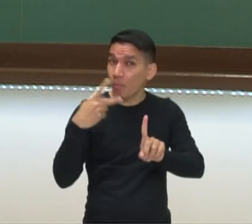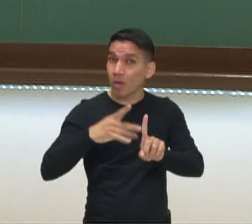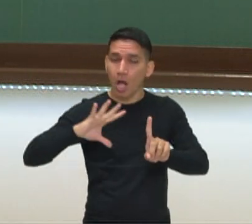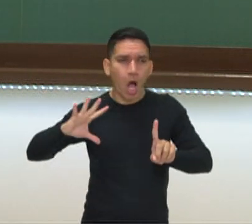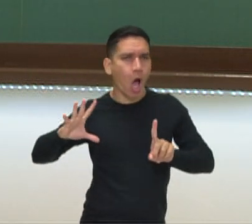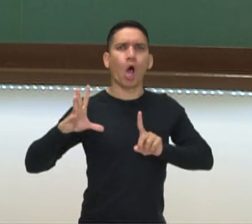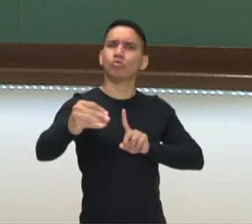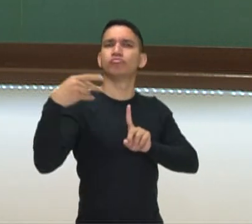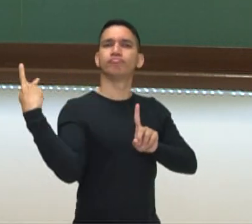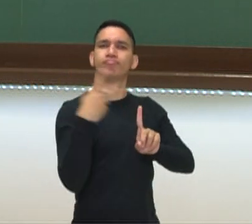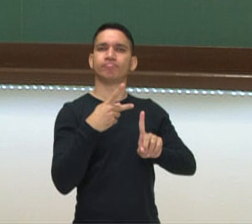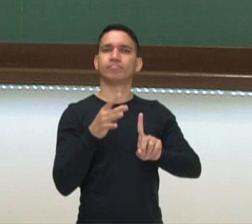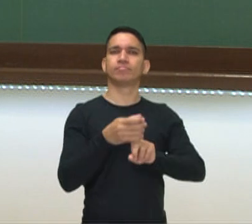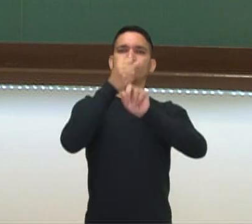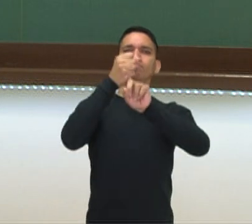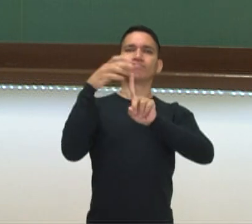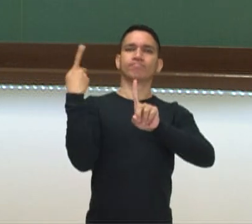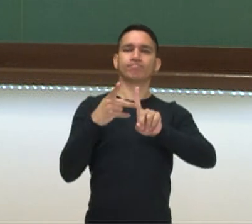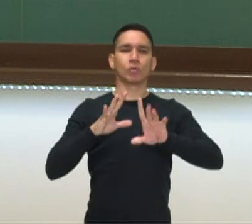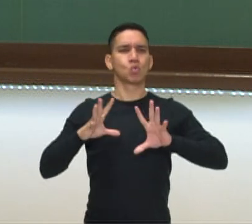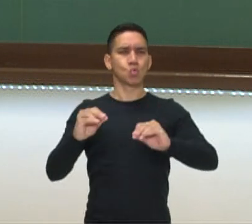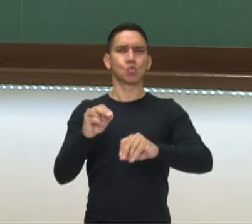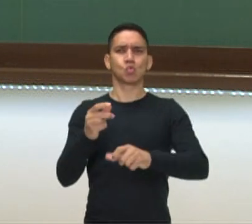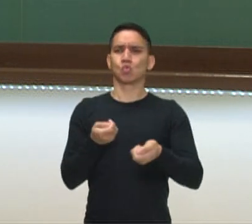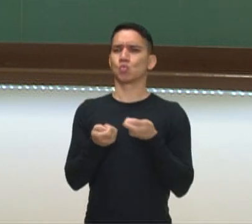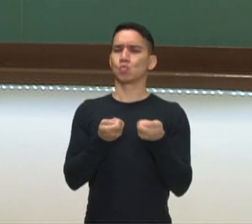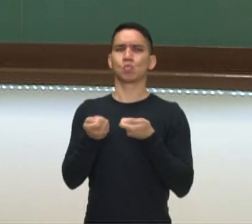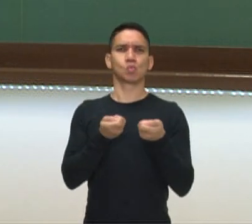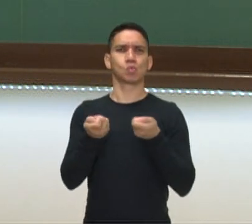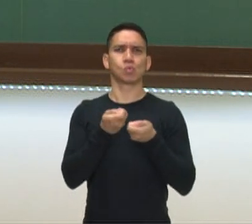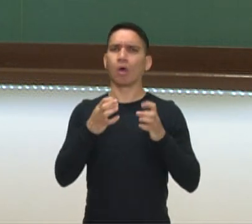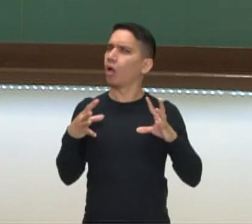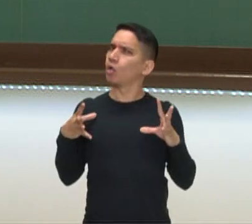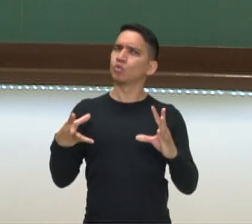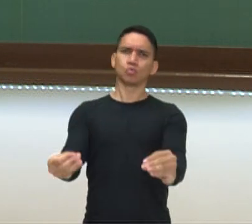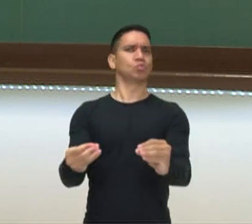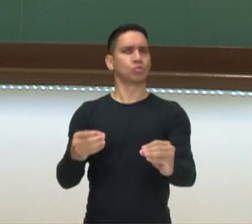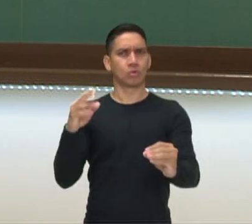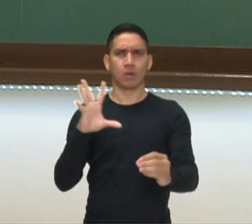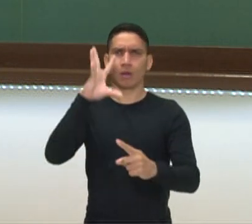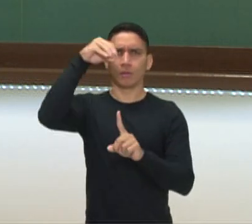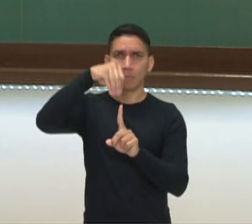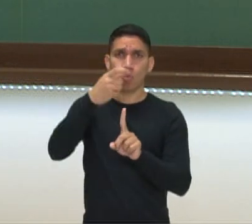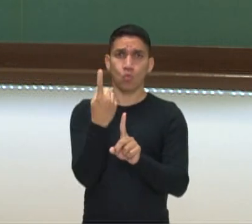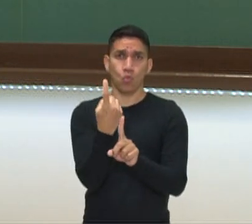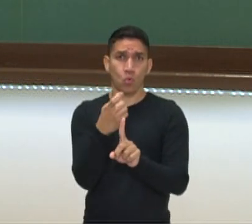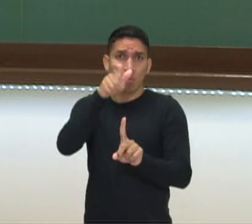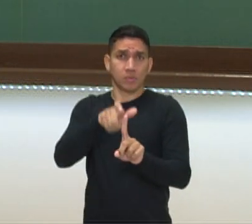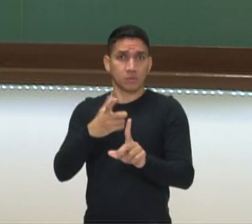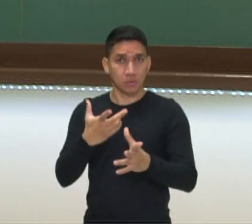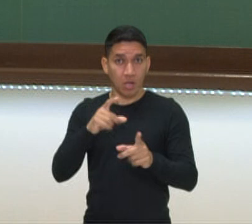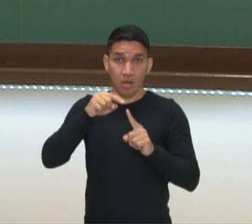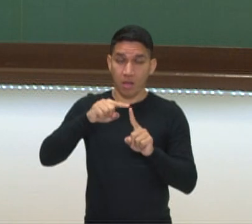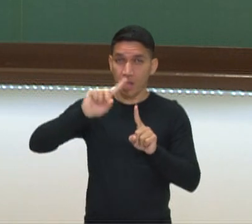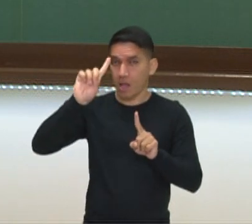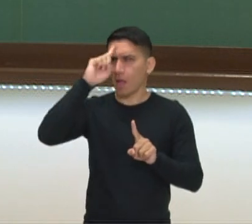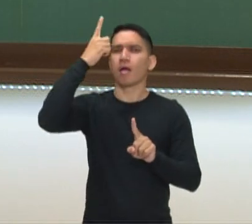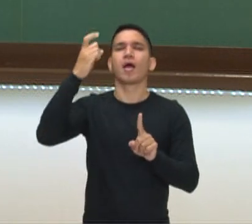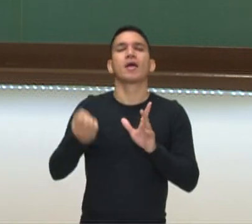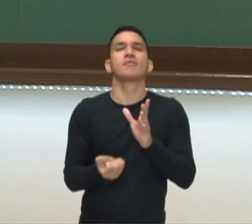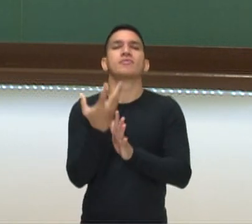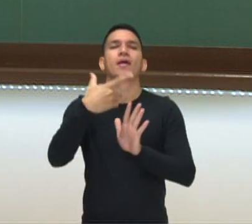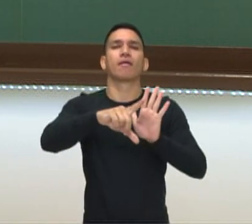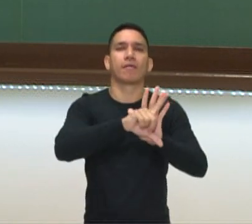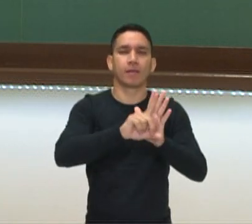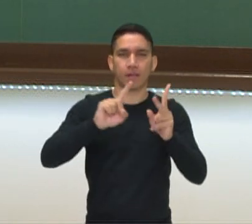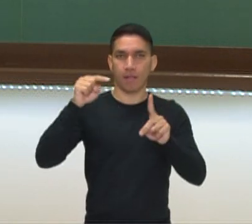absoluto. Ele concentra todos os poderes na mão dele. Então, ele cria a lei,